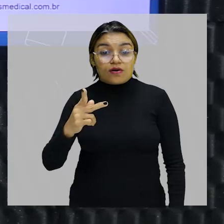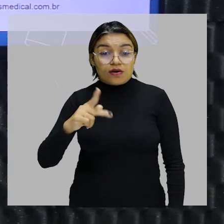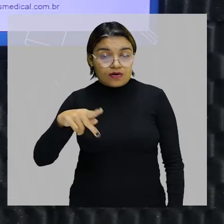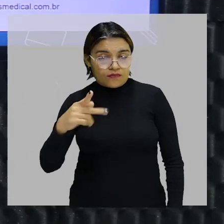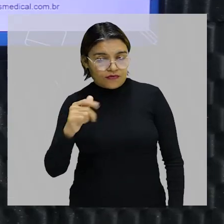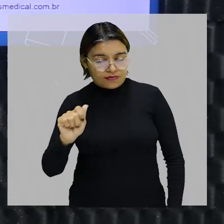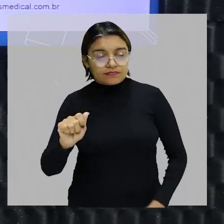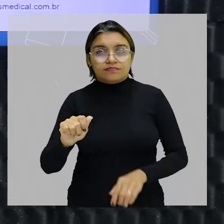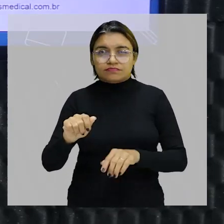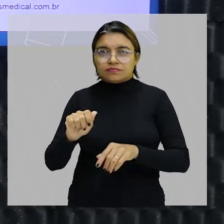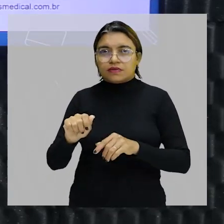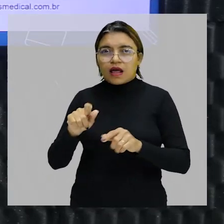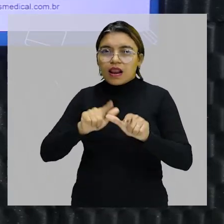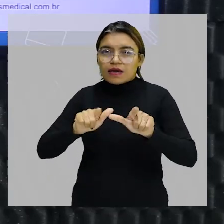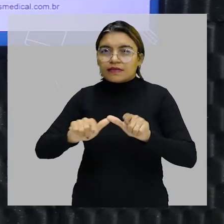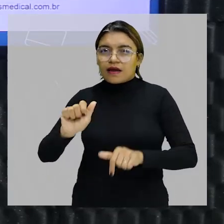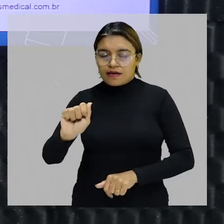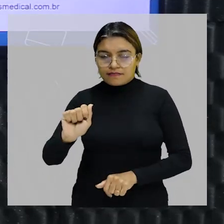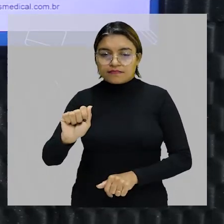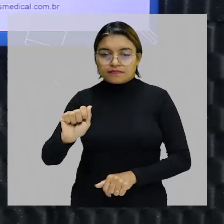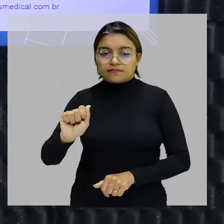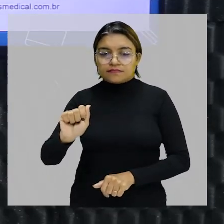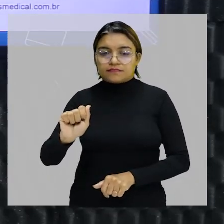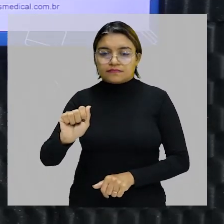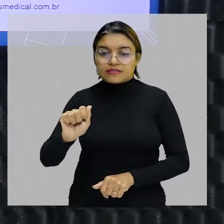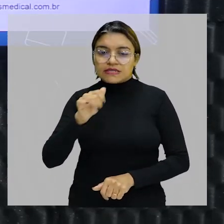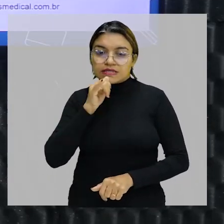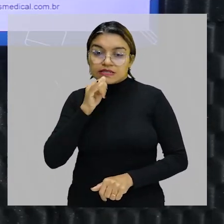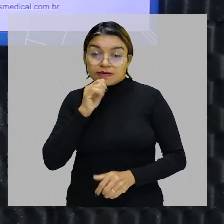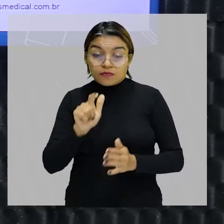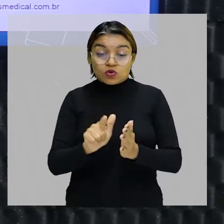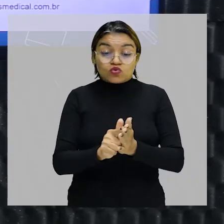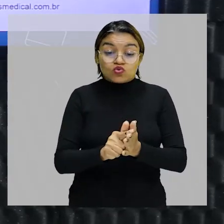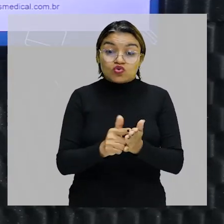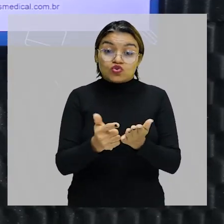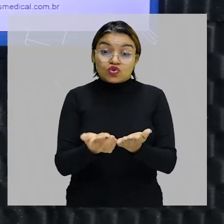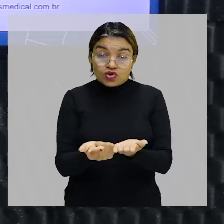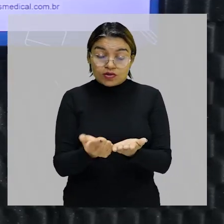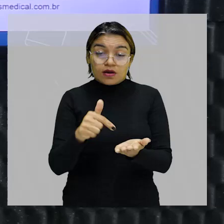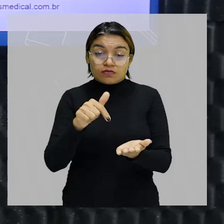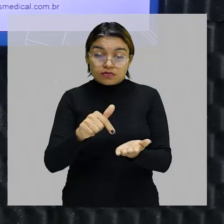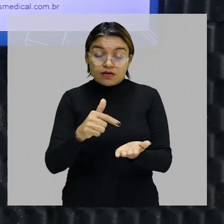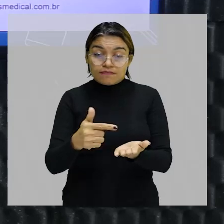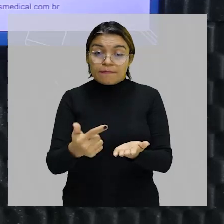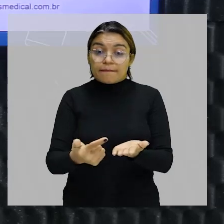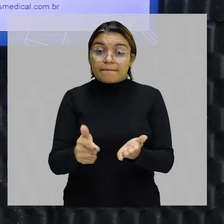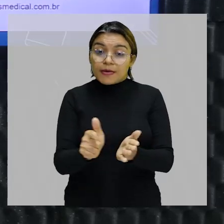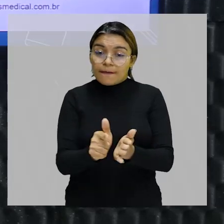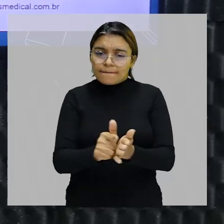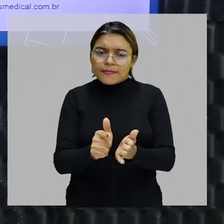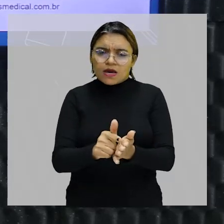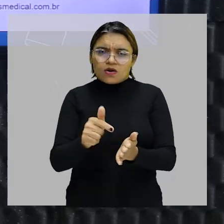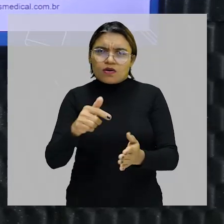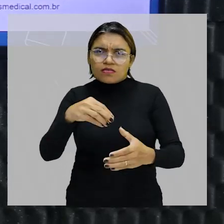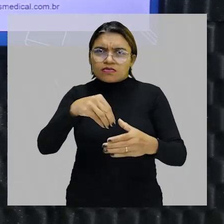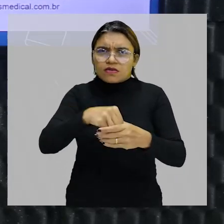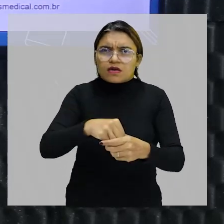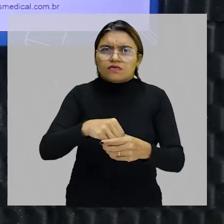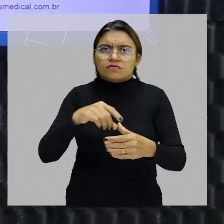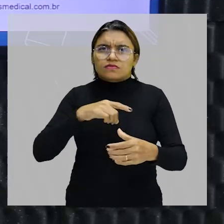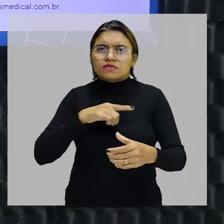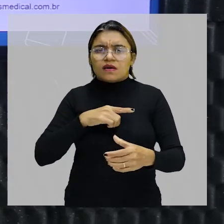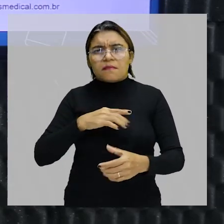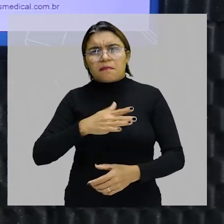ela consegue barrar as partículas alfa. Então, elas têm um poder de penetração muito